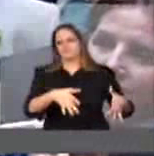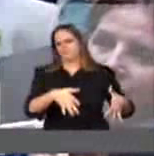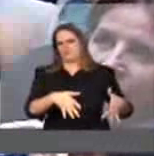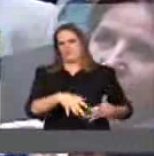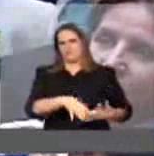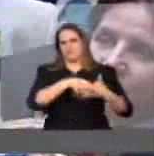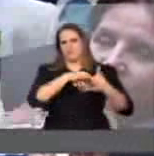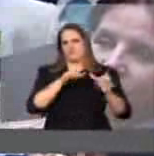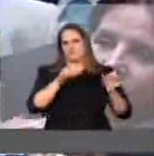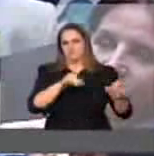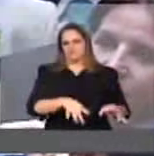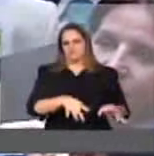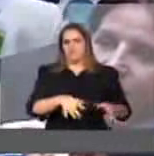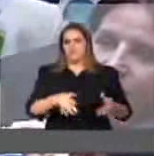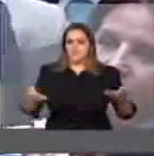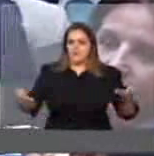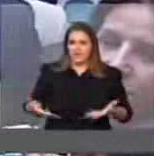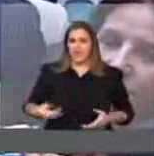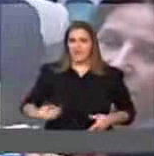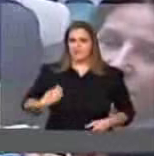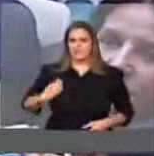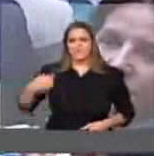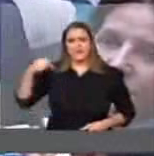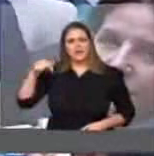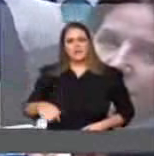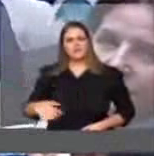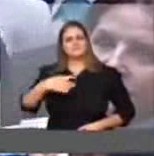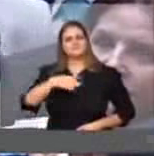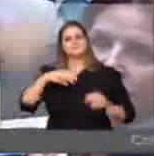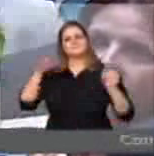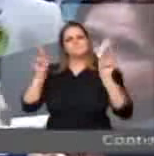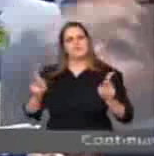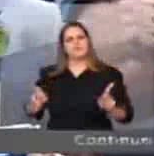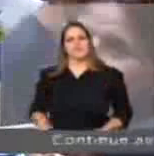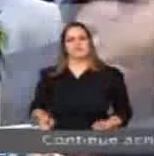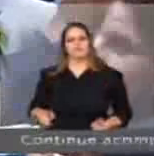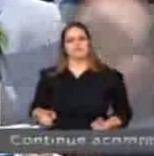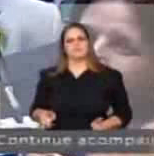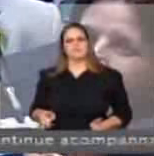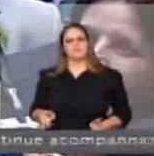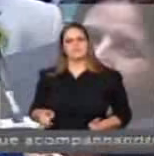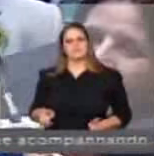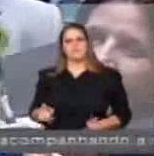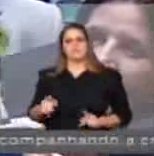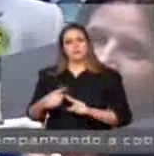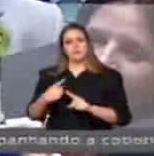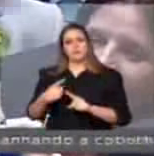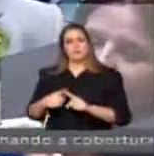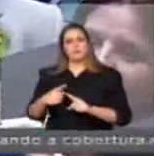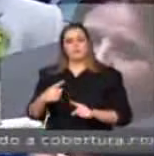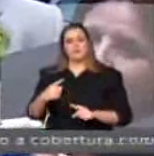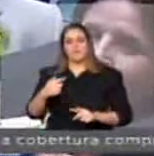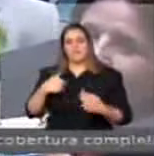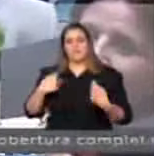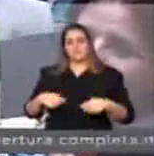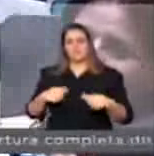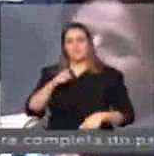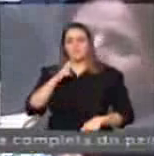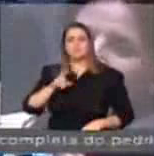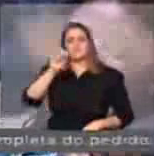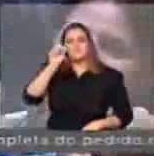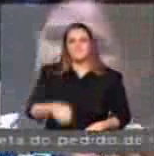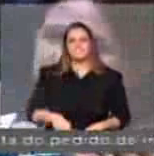da minha bancada para chegar a esse momento aqui, em paz com o meu travesseiro, que é o melhor amigo da minha consciência. Voto sim